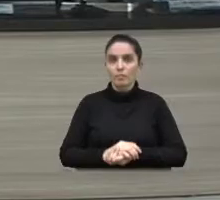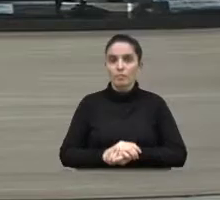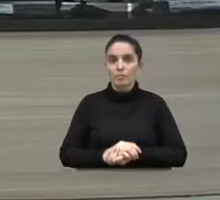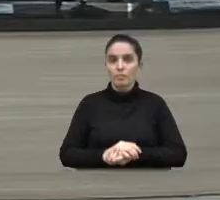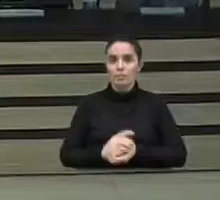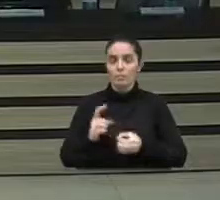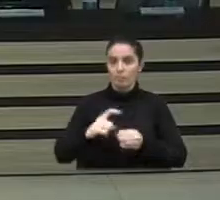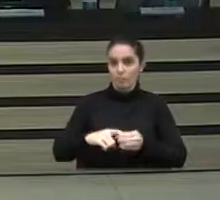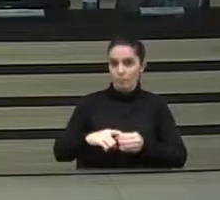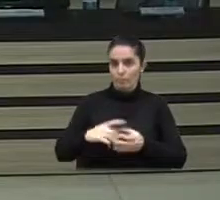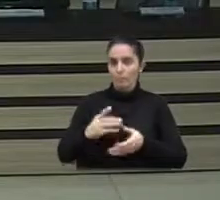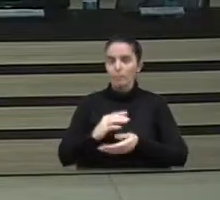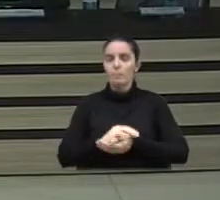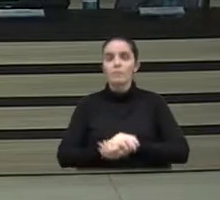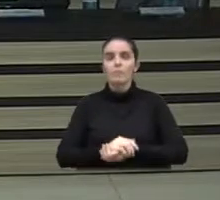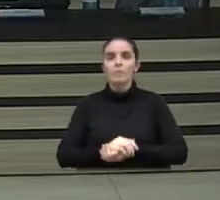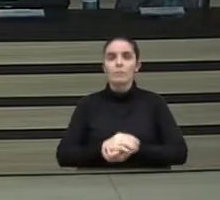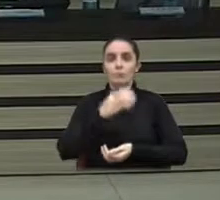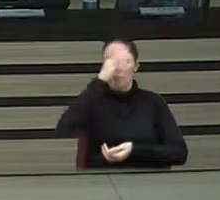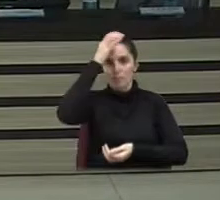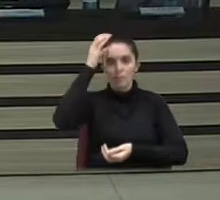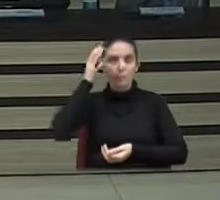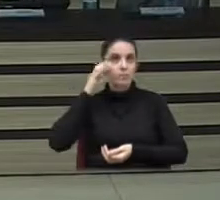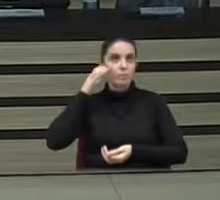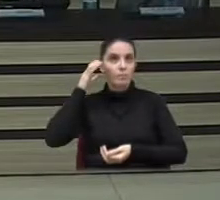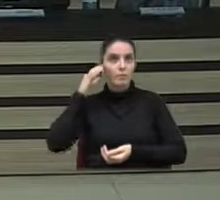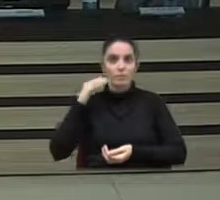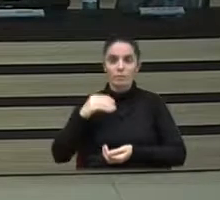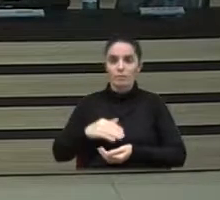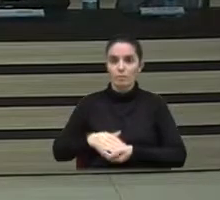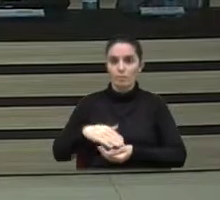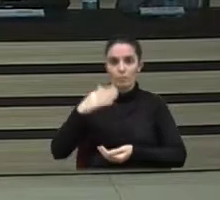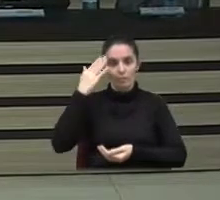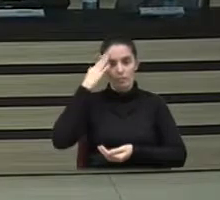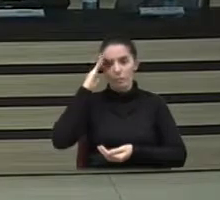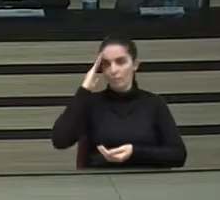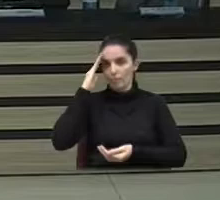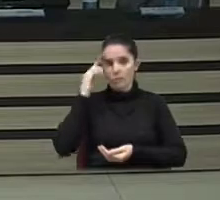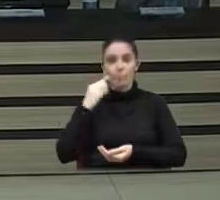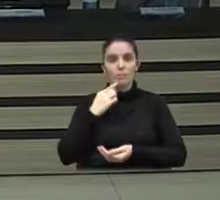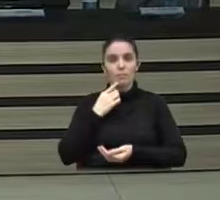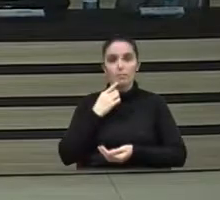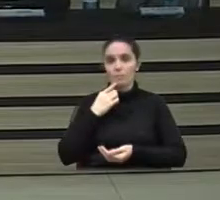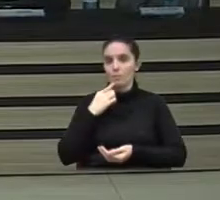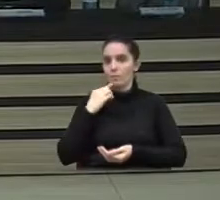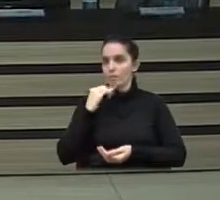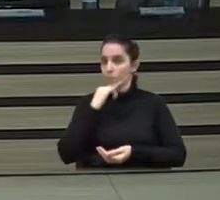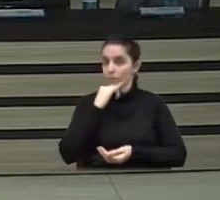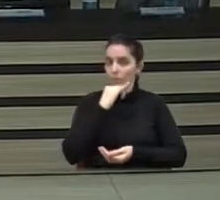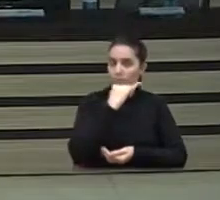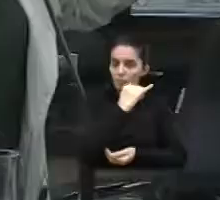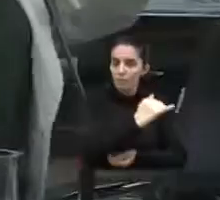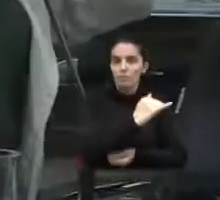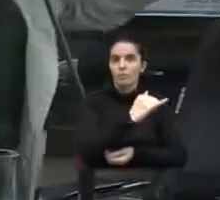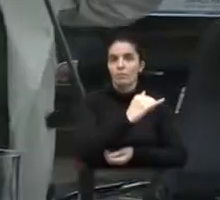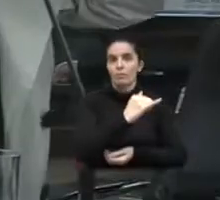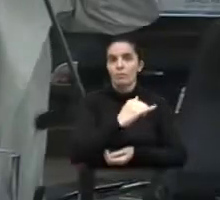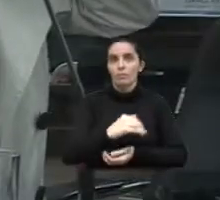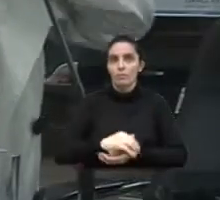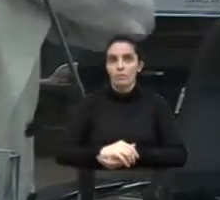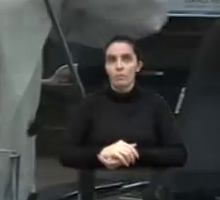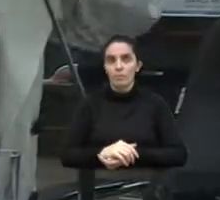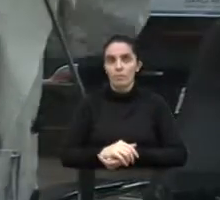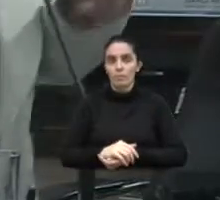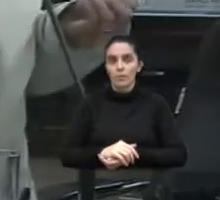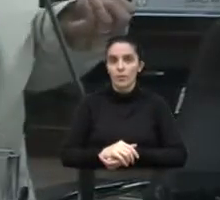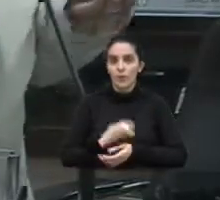retomando a fala, eu também não tive a intenção, tá, vereador, de fazer um direcionamento aqui ou ali. É